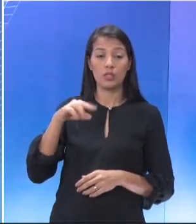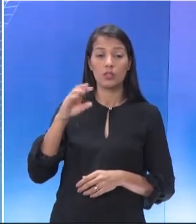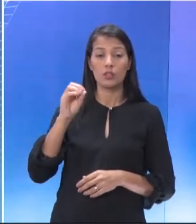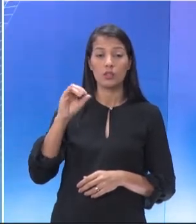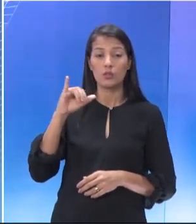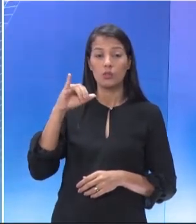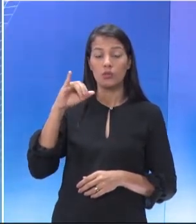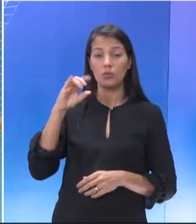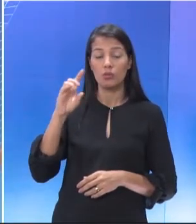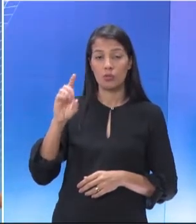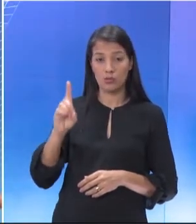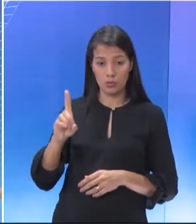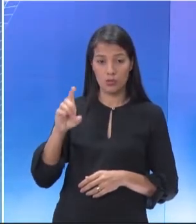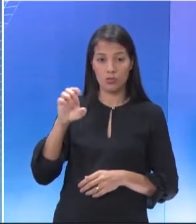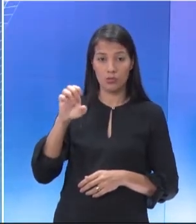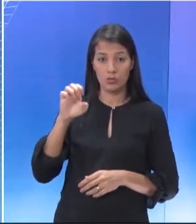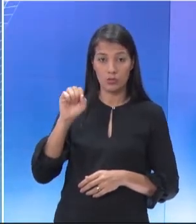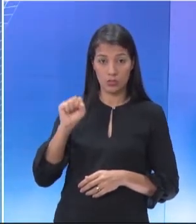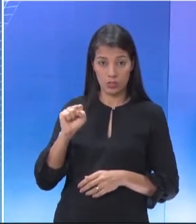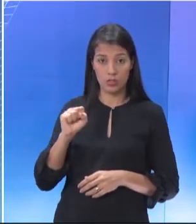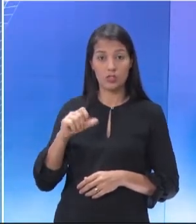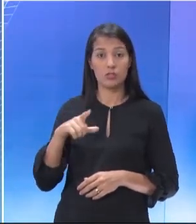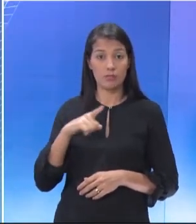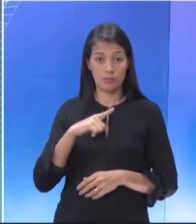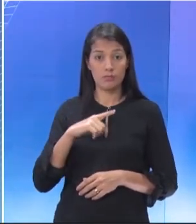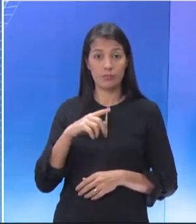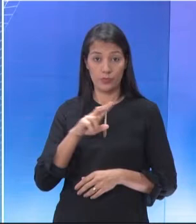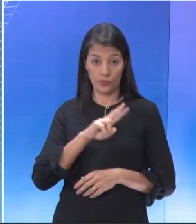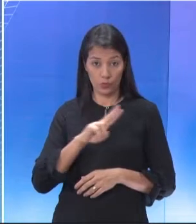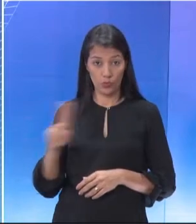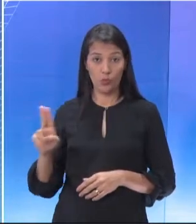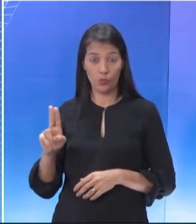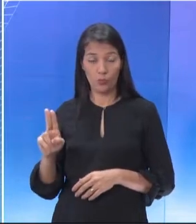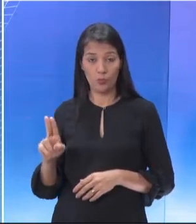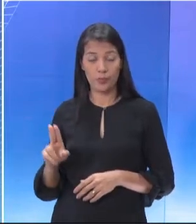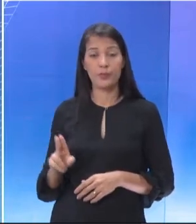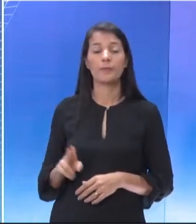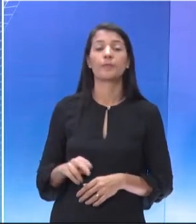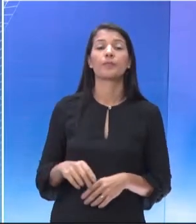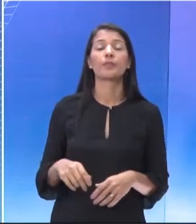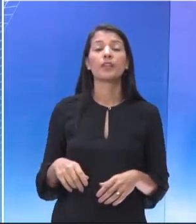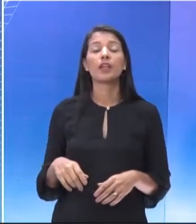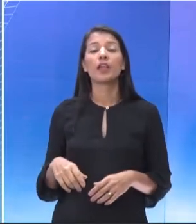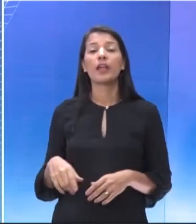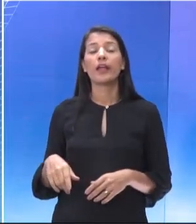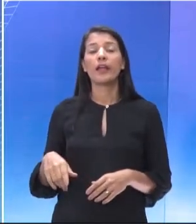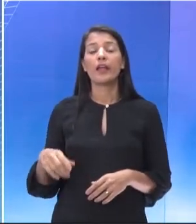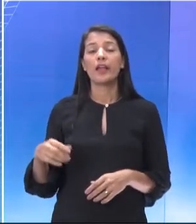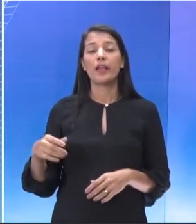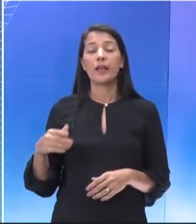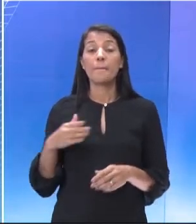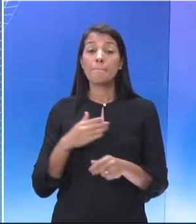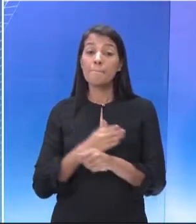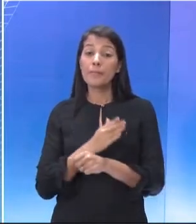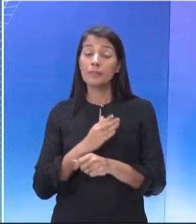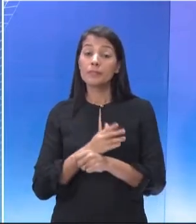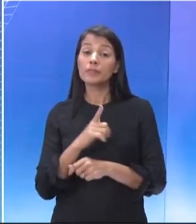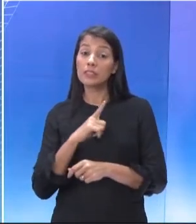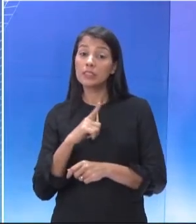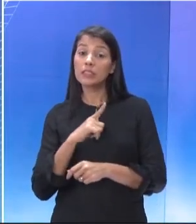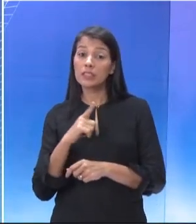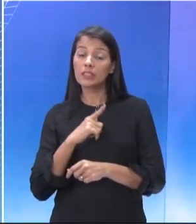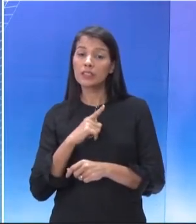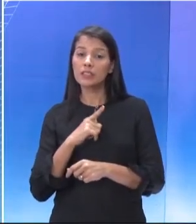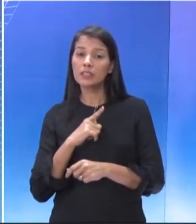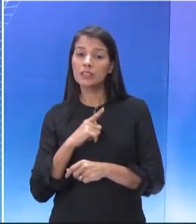participar da constituição, principalmente de muitas plantas, dando a cor. Então a gente percebe que, por